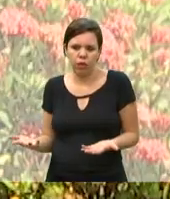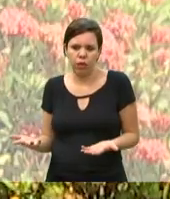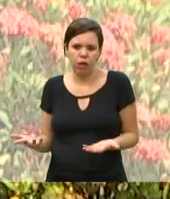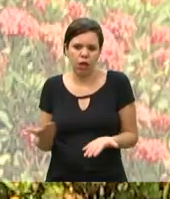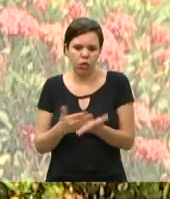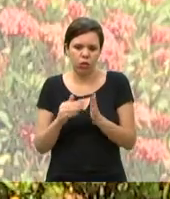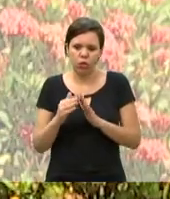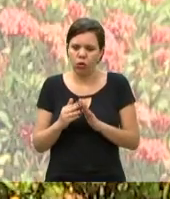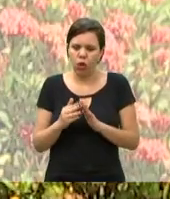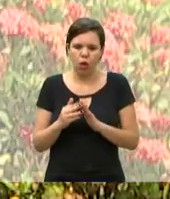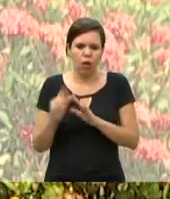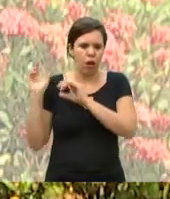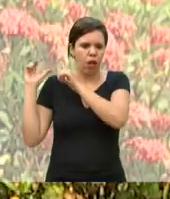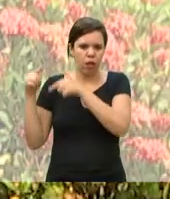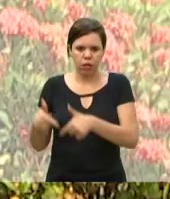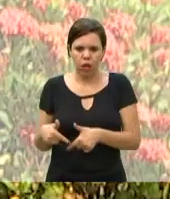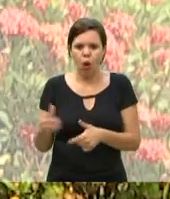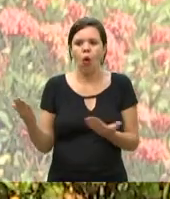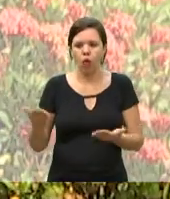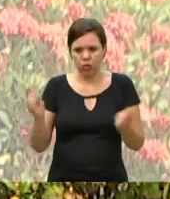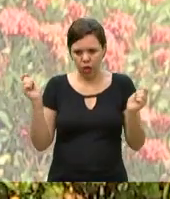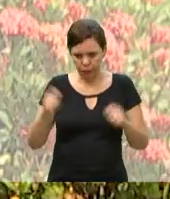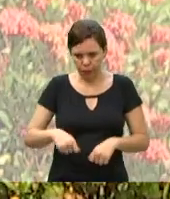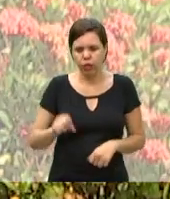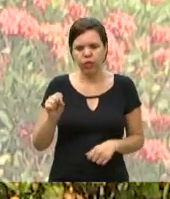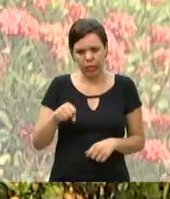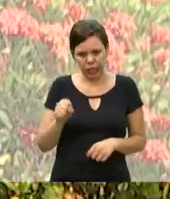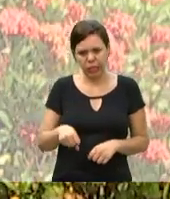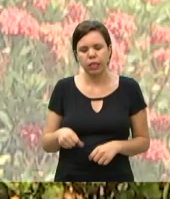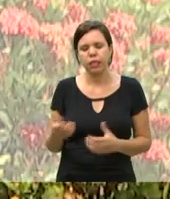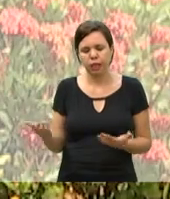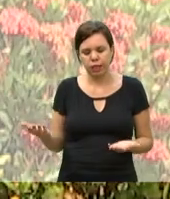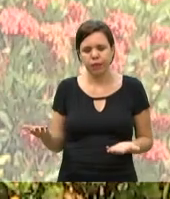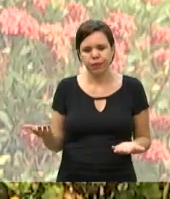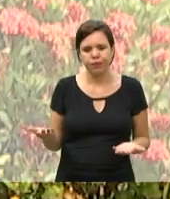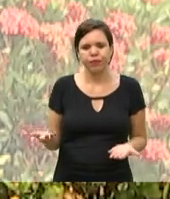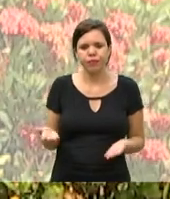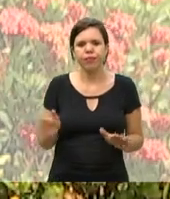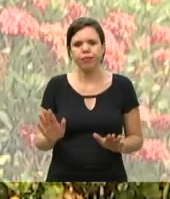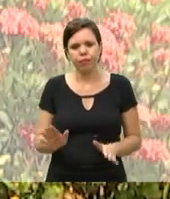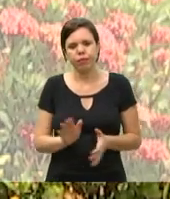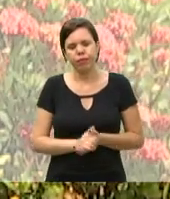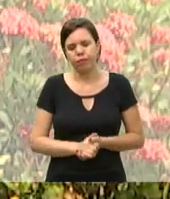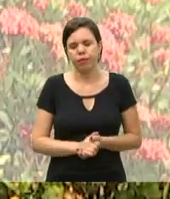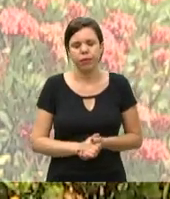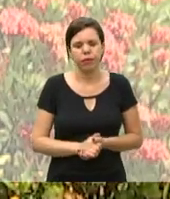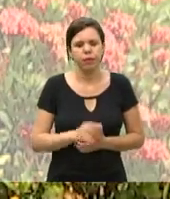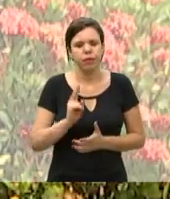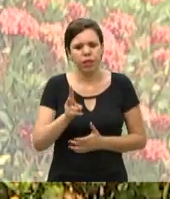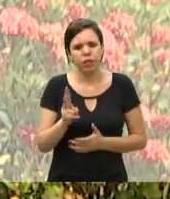numa escola regular. Hoje ela vai estar na escola regular. Mas eu sempre coloco qual